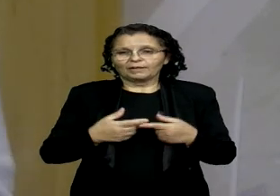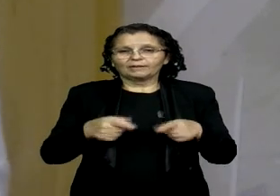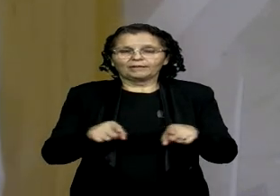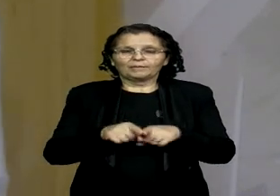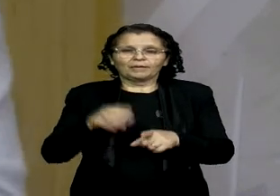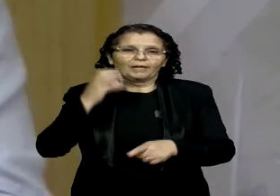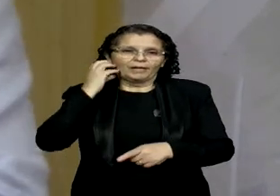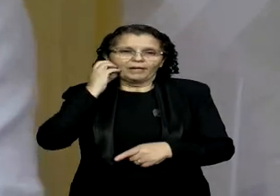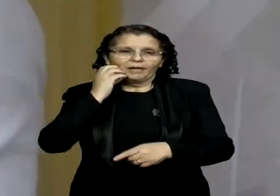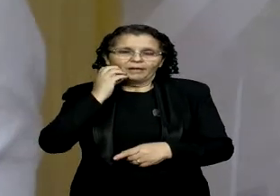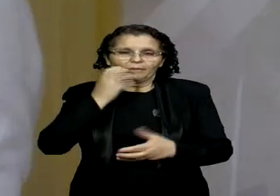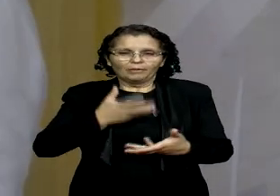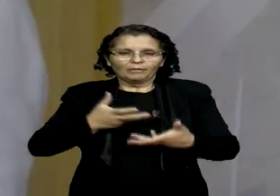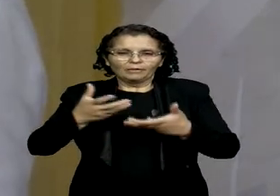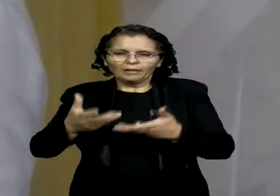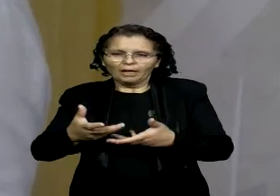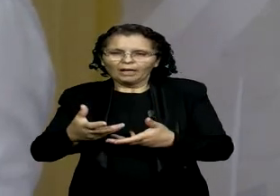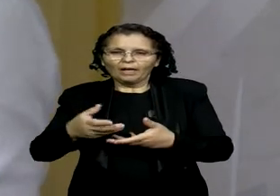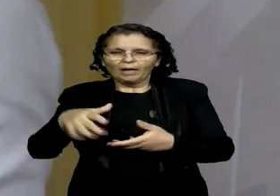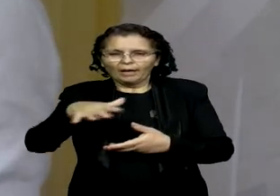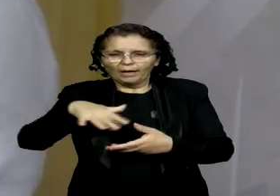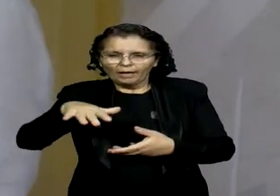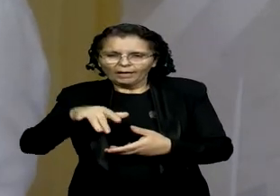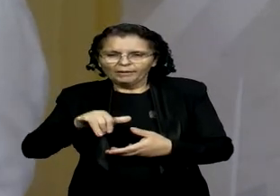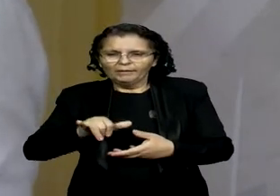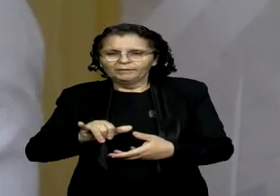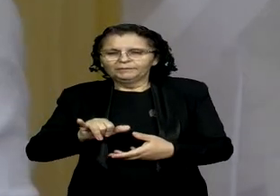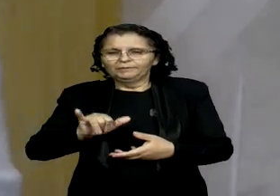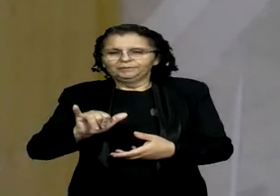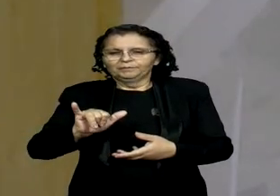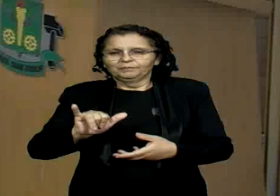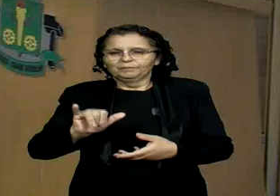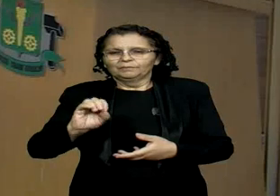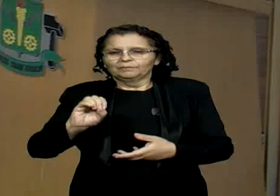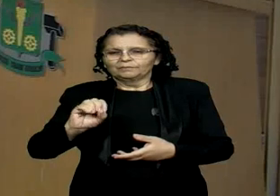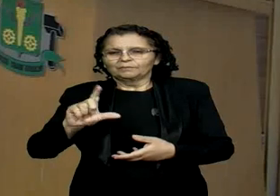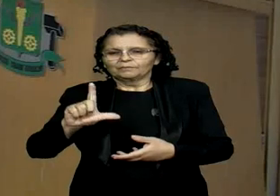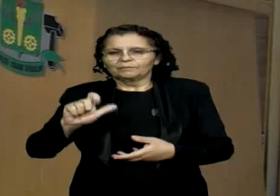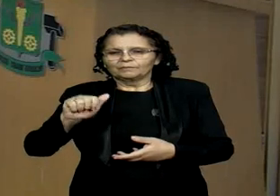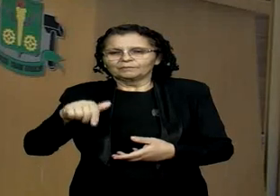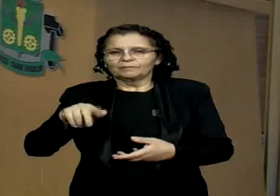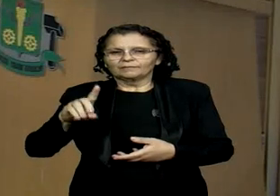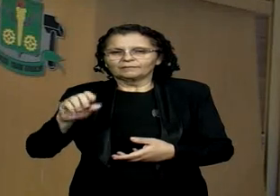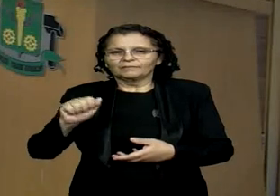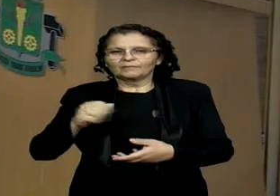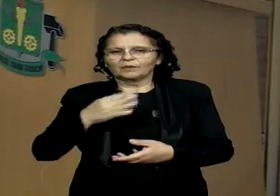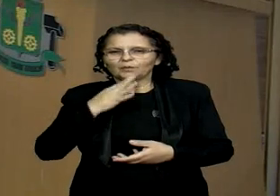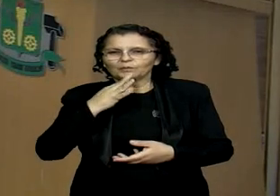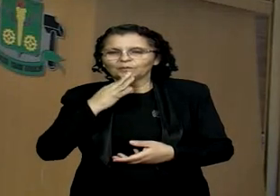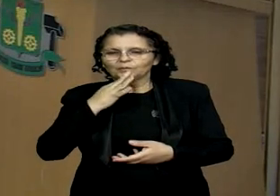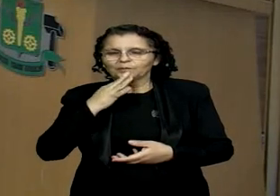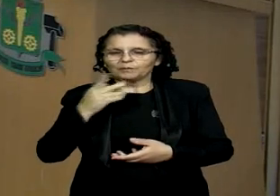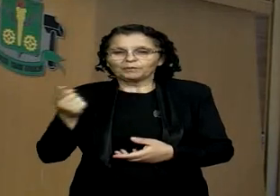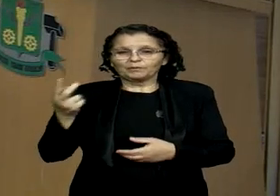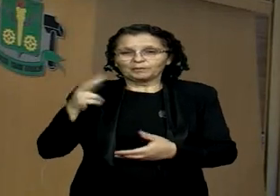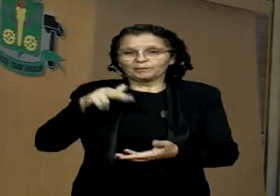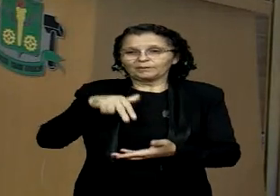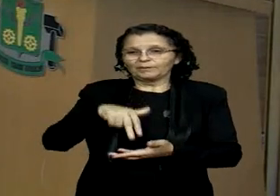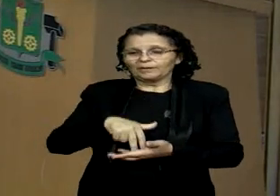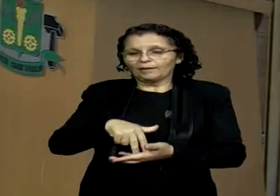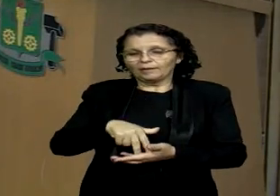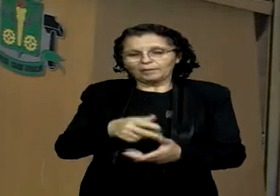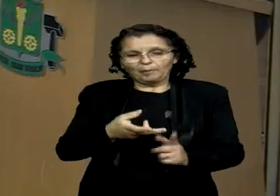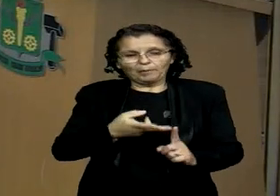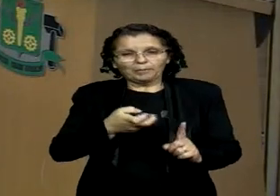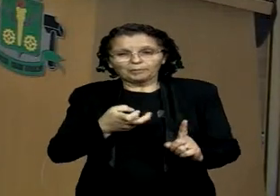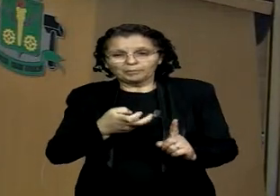Vila Holanda, para saber como é que funciona lá, como são as coisas, tal, para que ele possa vir aqui e